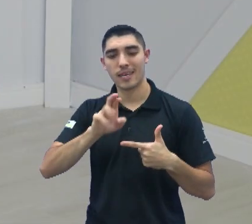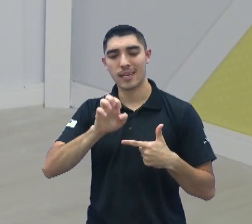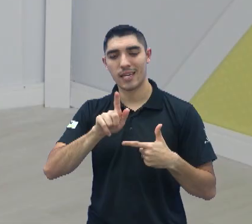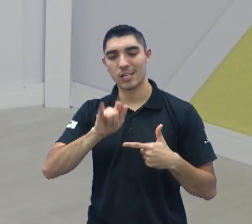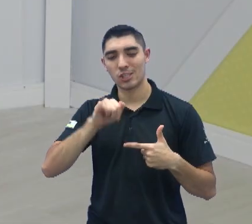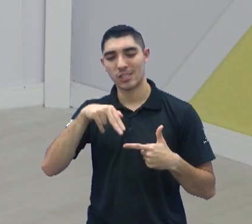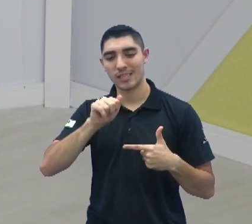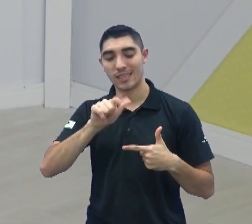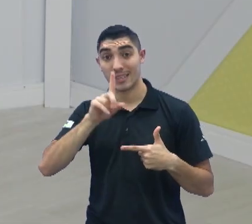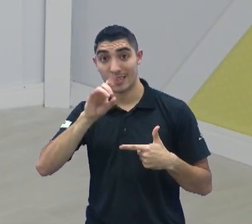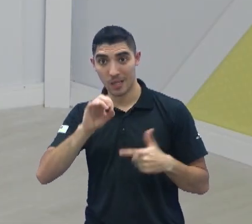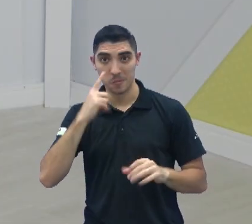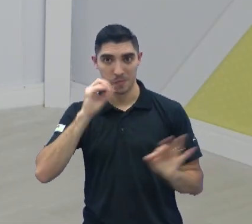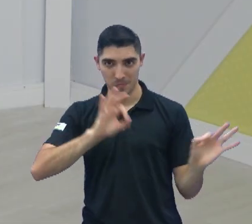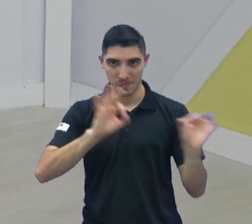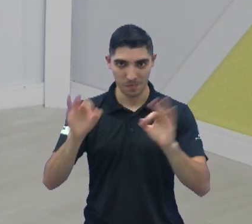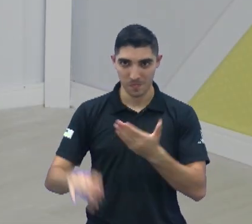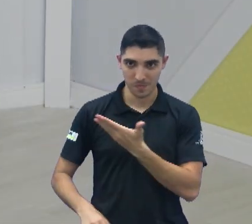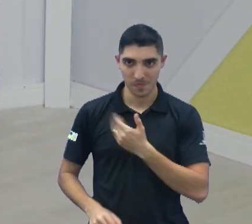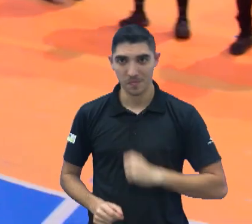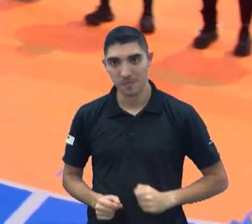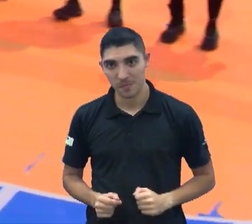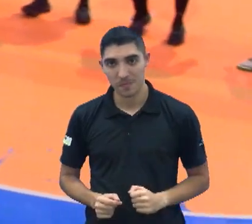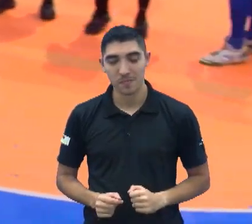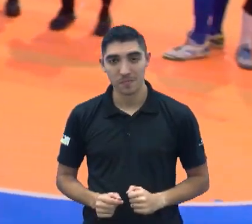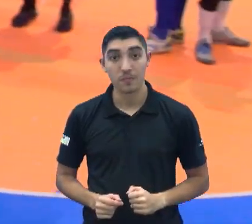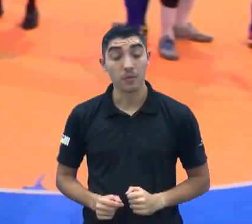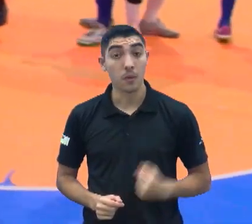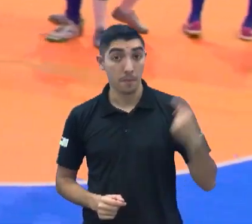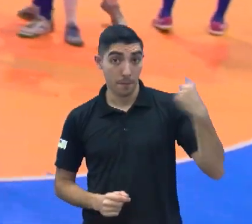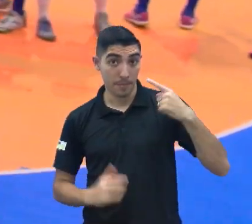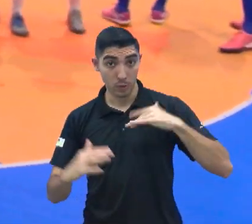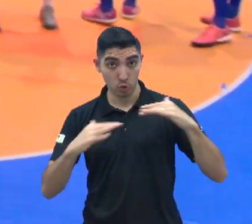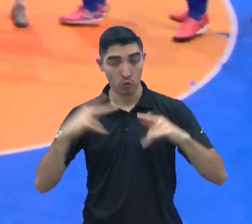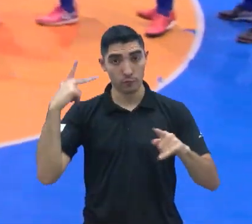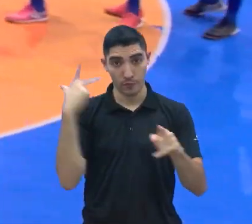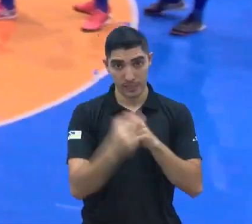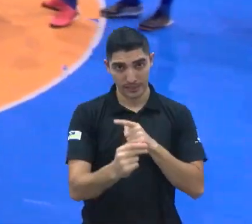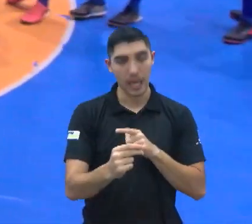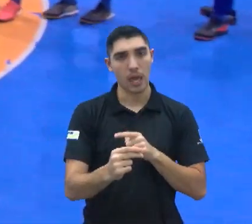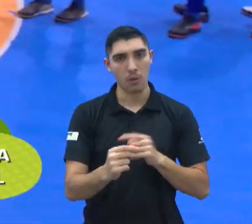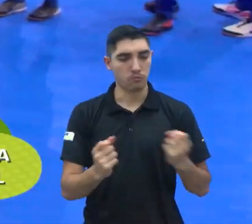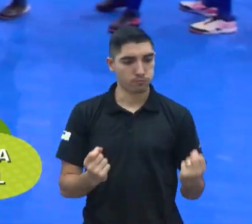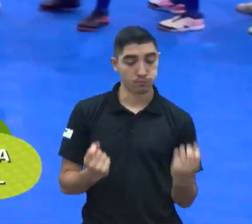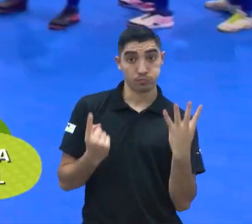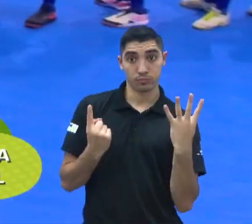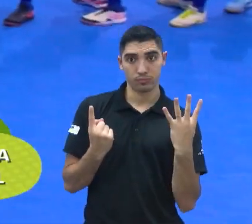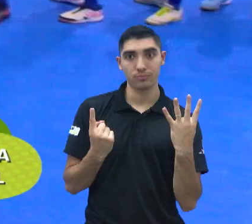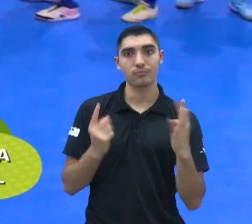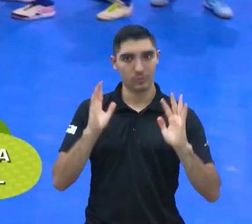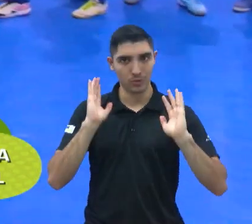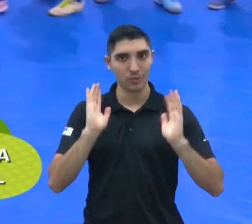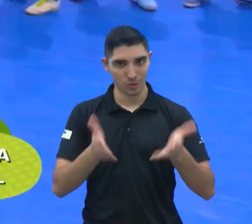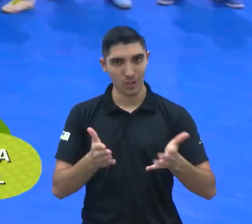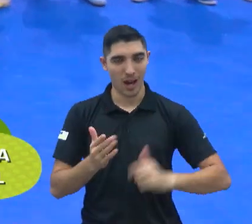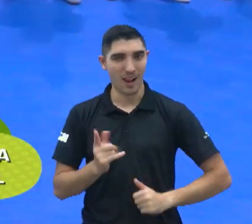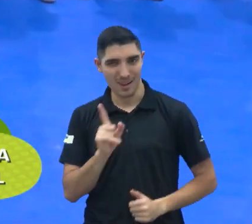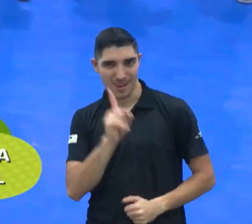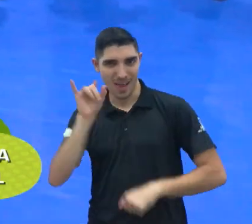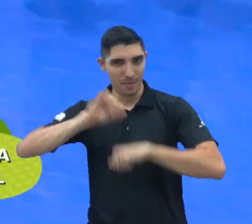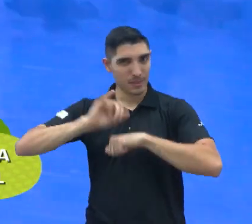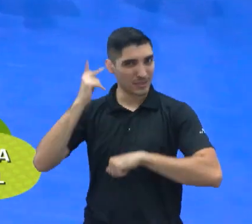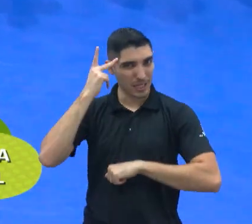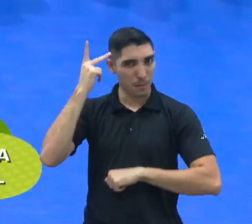brinquedo Solta Mateus. Após goleada por 4-1 no jogo de ida da fase pré-quartas em São Paulo, o